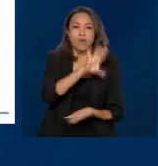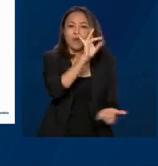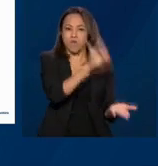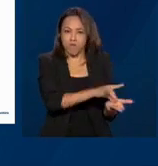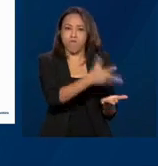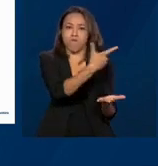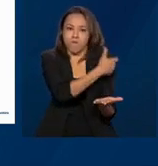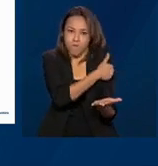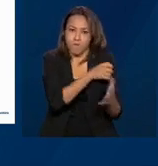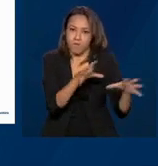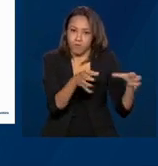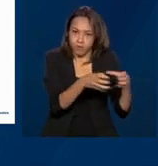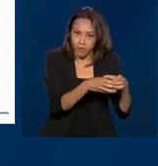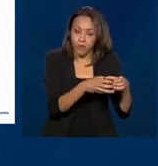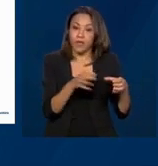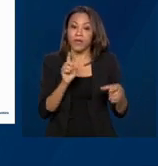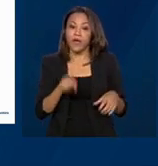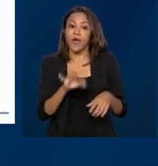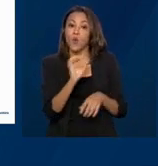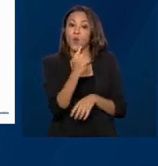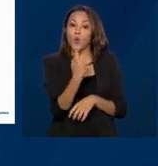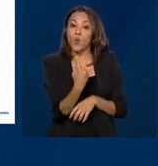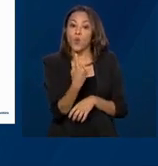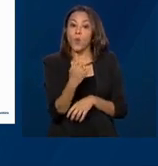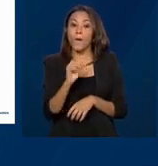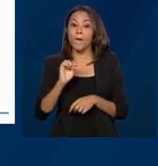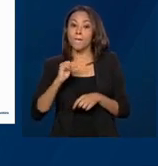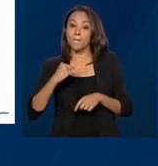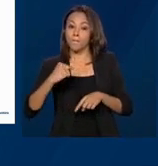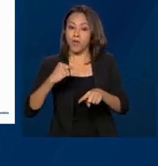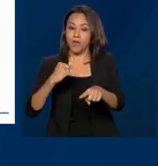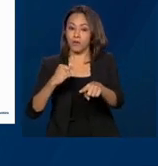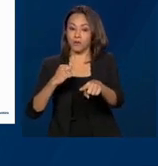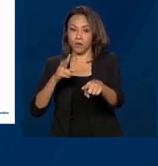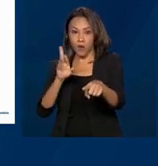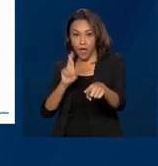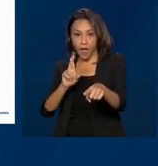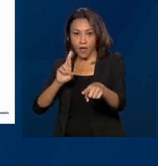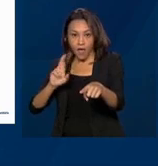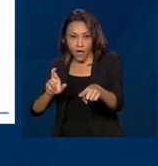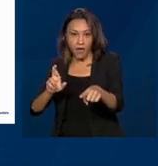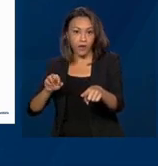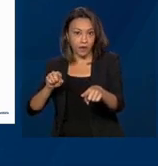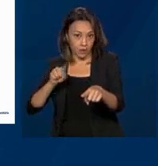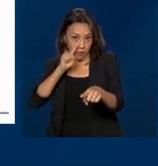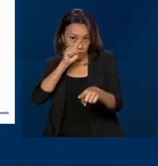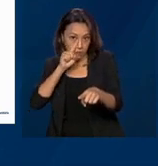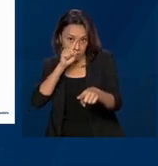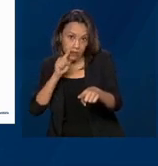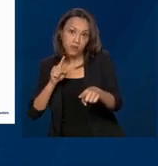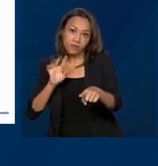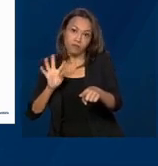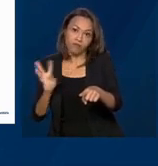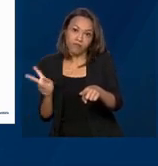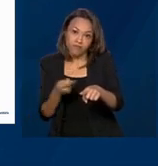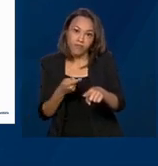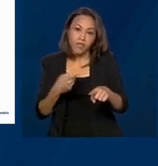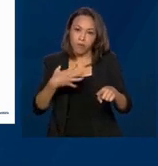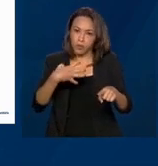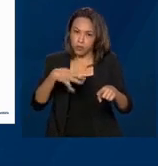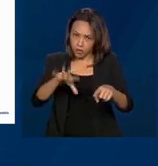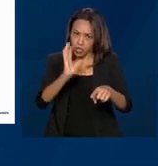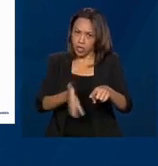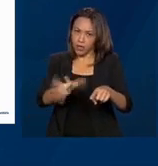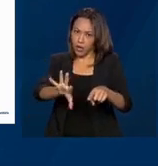vacina, que é 1 menos o risco relativo de estar sintomático ou